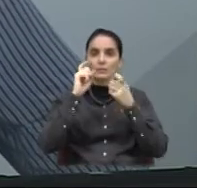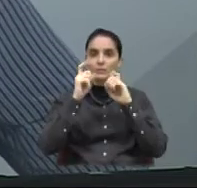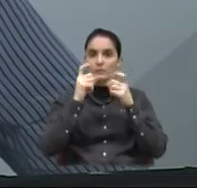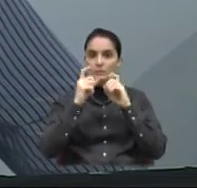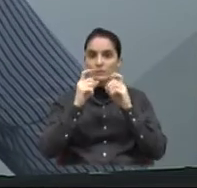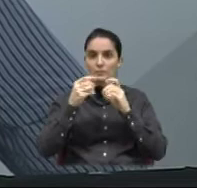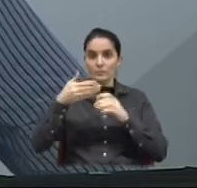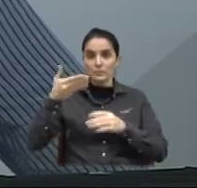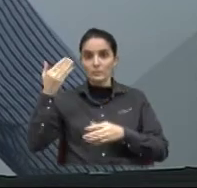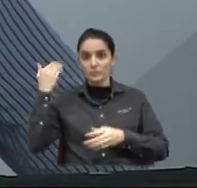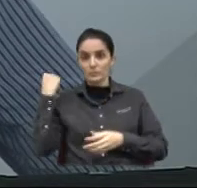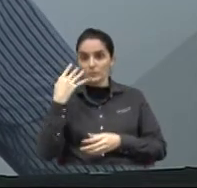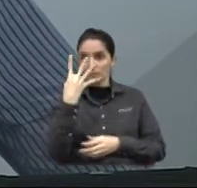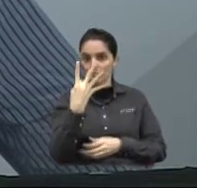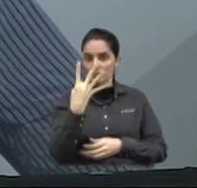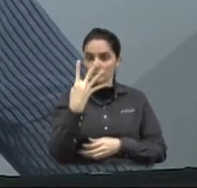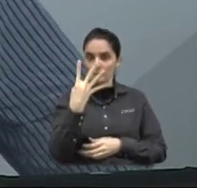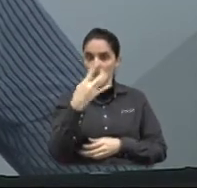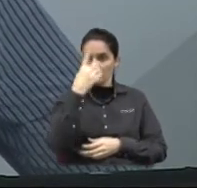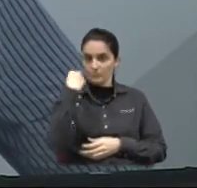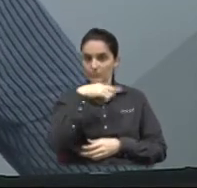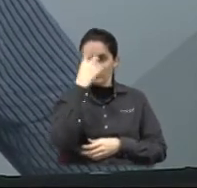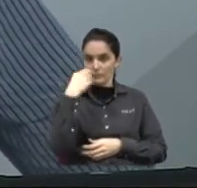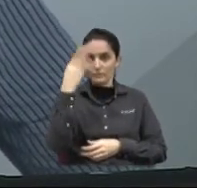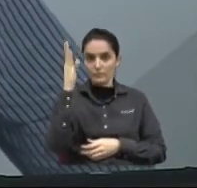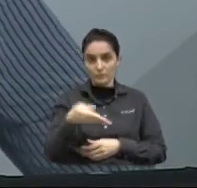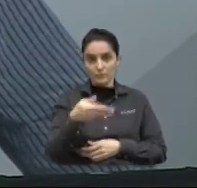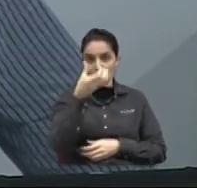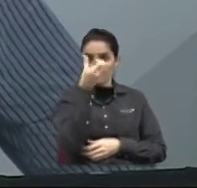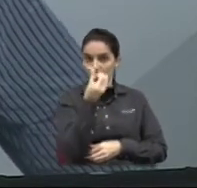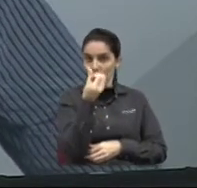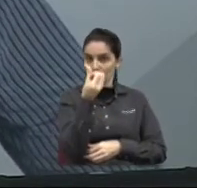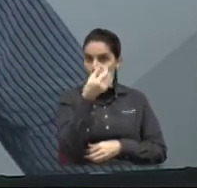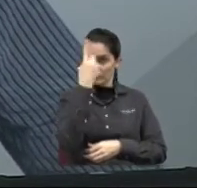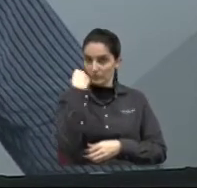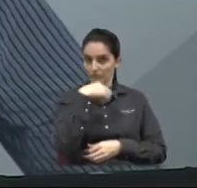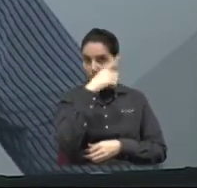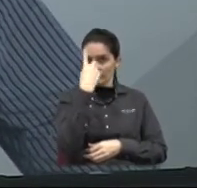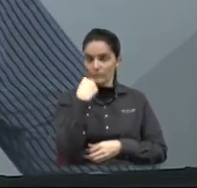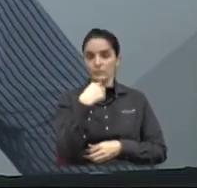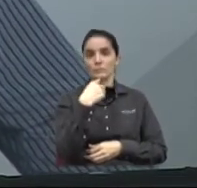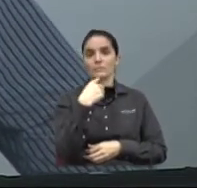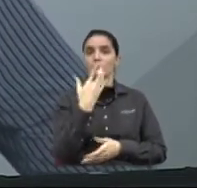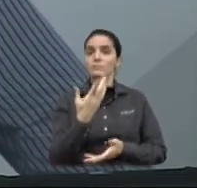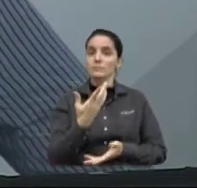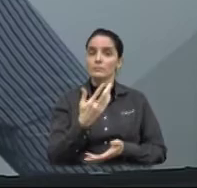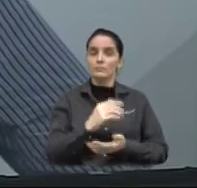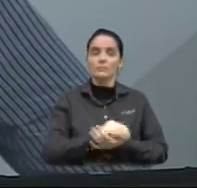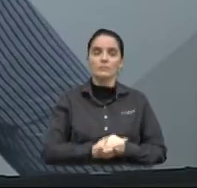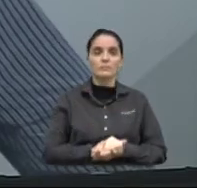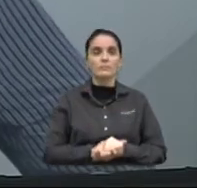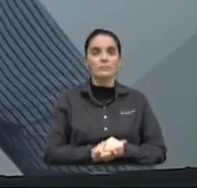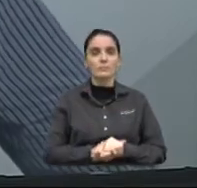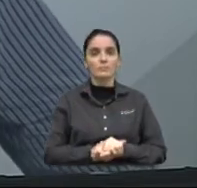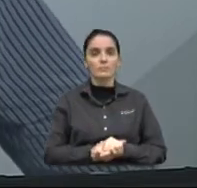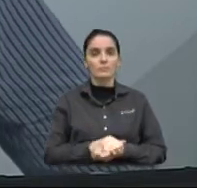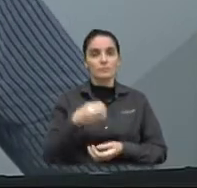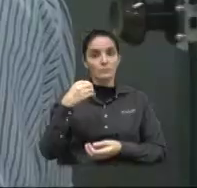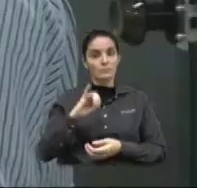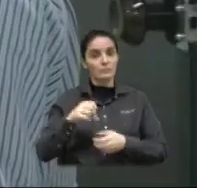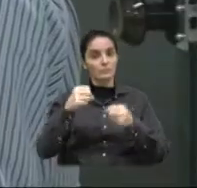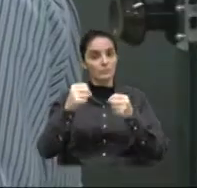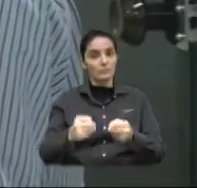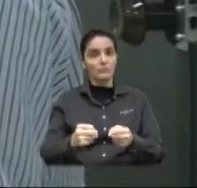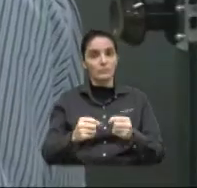era de 4 horas ela passa a ter seis horas para que isso seja possível altera seu